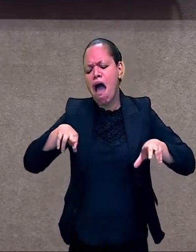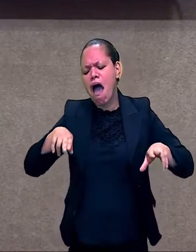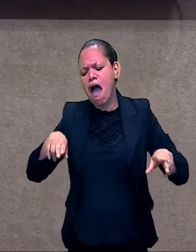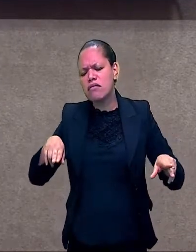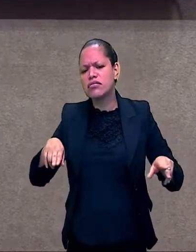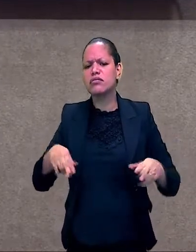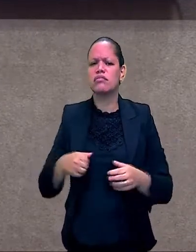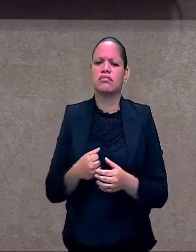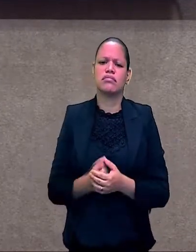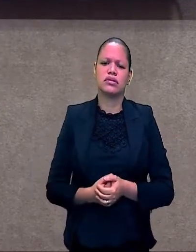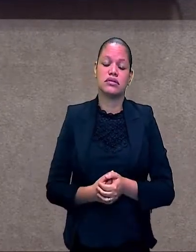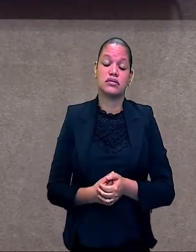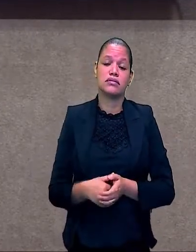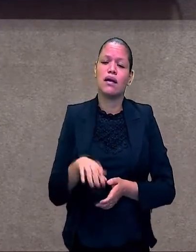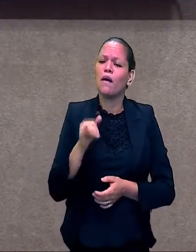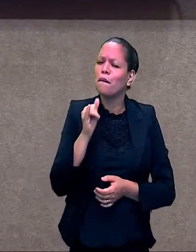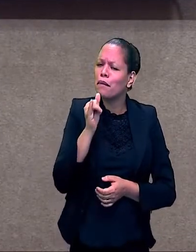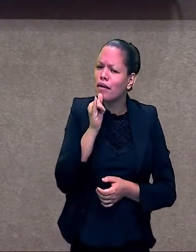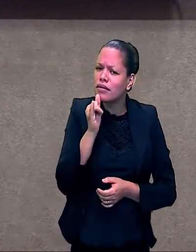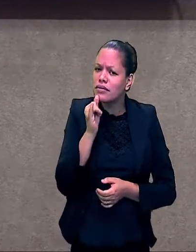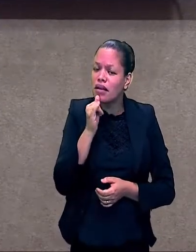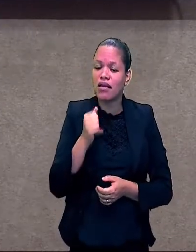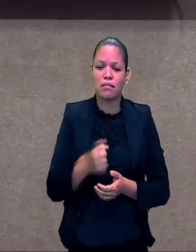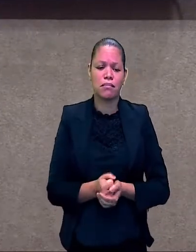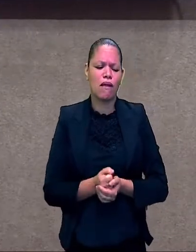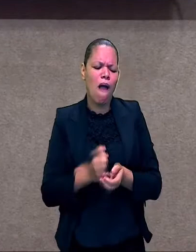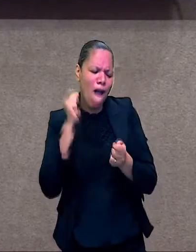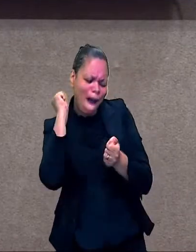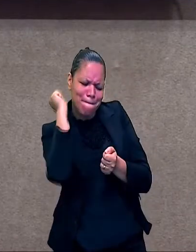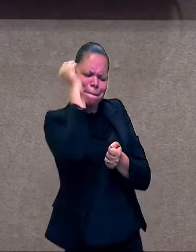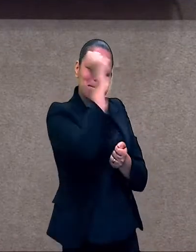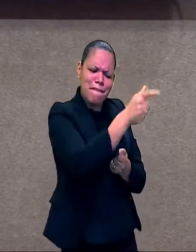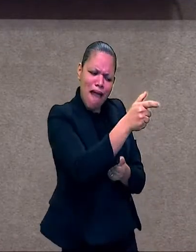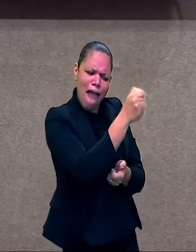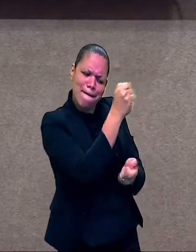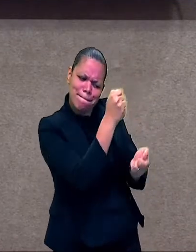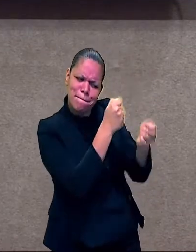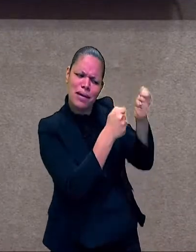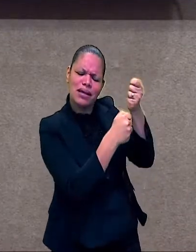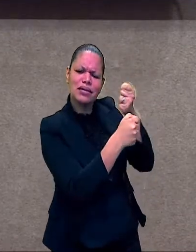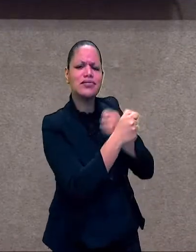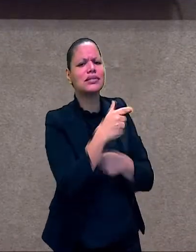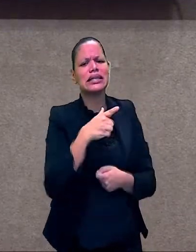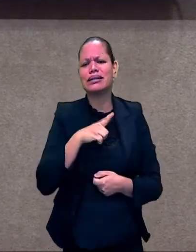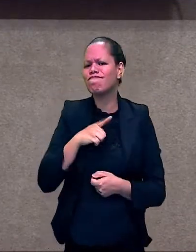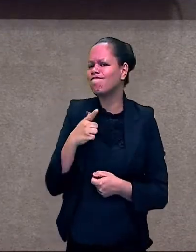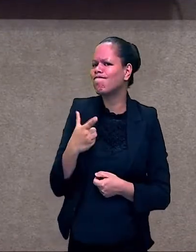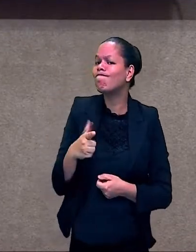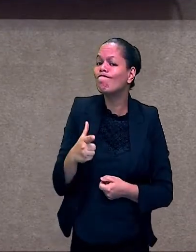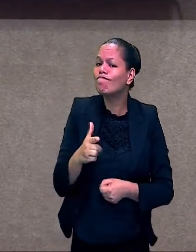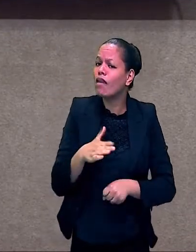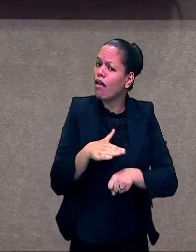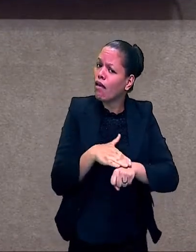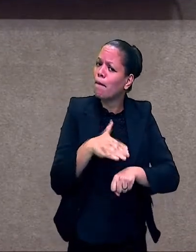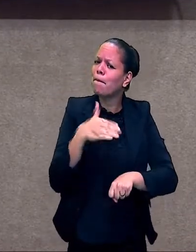e vai vindo o quê? A memória, certo? Daquele lugar, porque você já tinha tomado